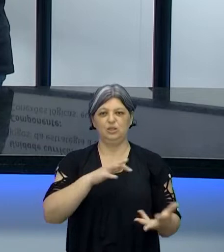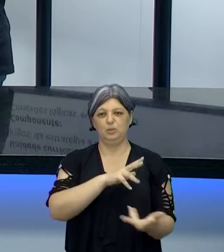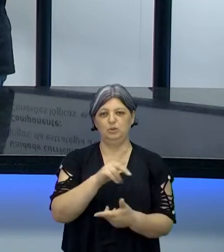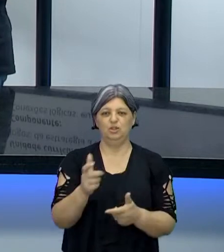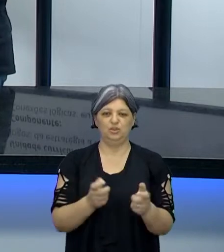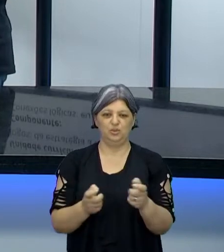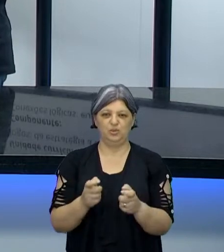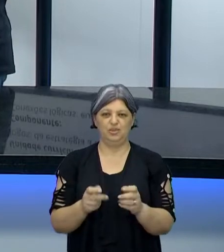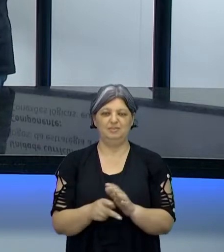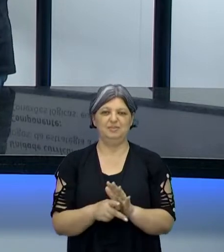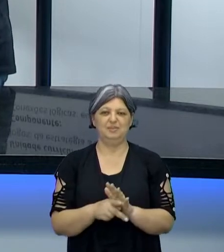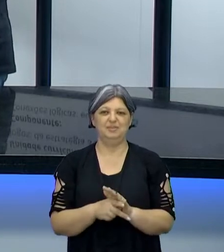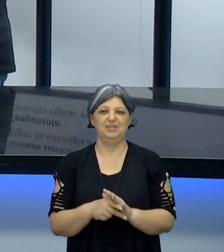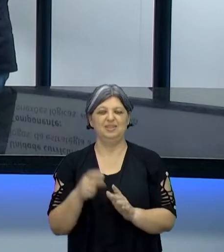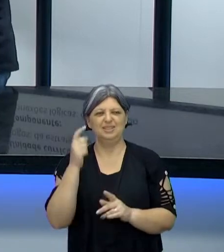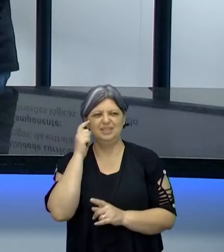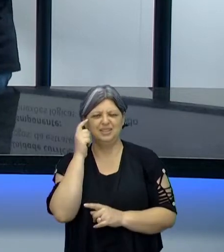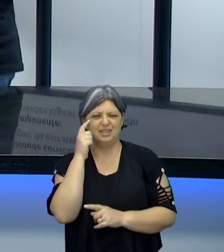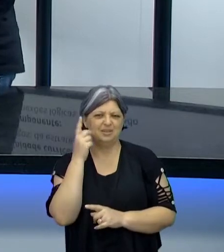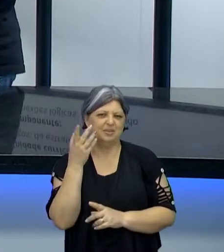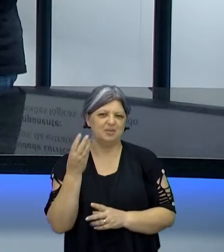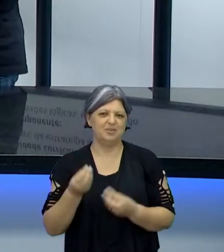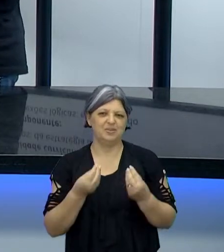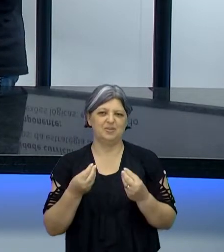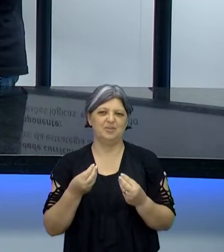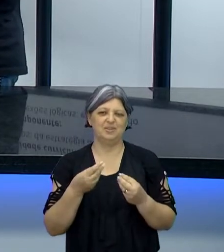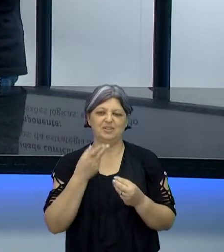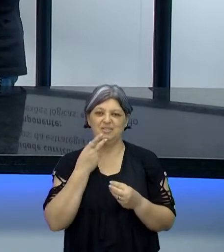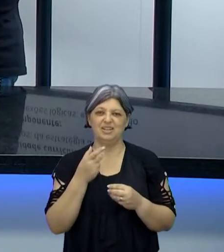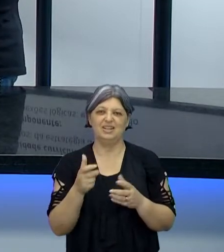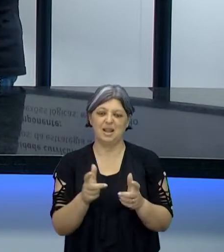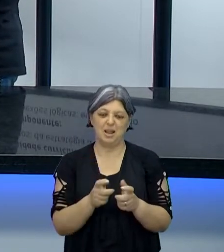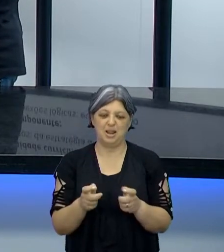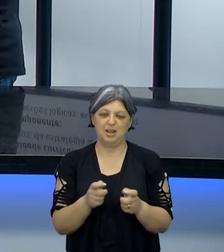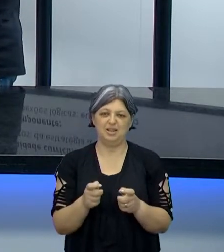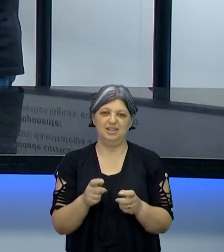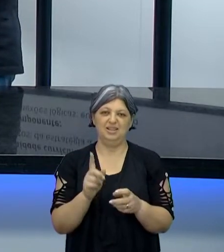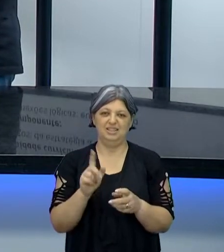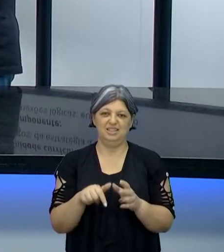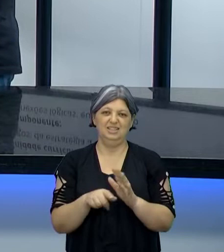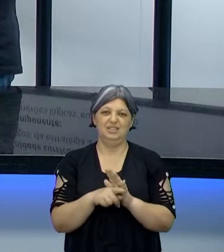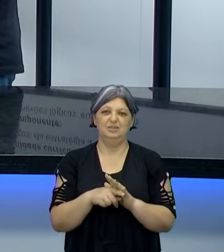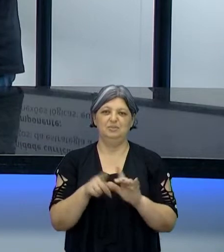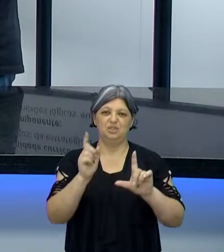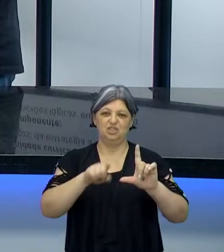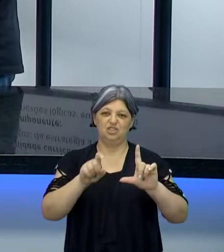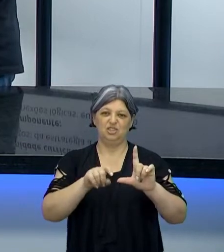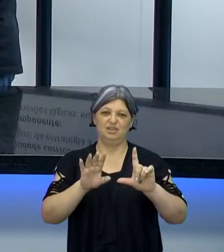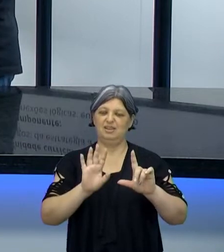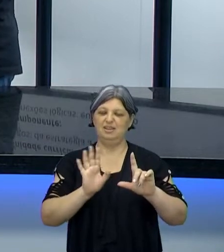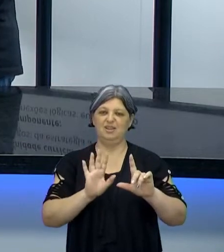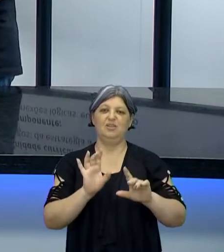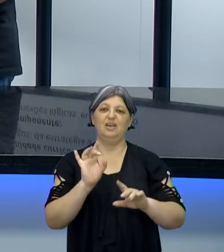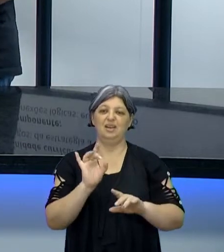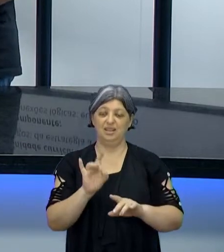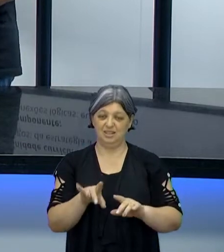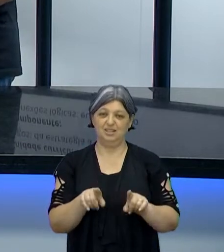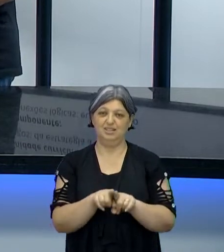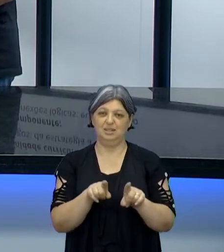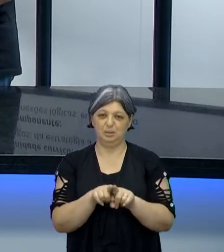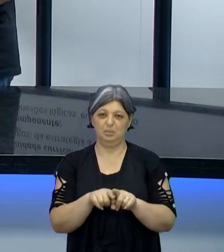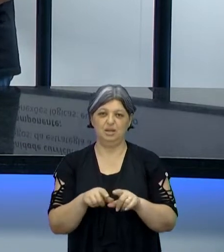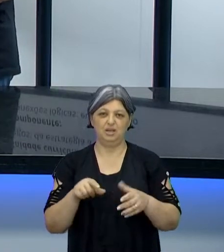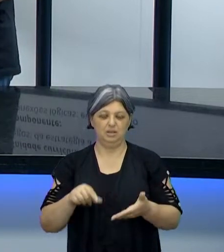do mundo dos games, né? Porque eu fico na cabeça que quando a gente está falando de jogo, a gente está falando só do jogo digital, não é só isso, né? A gente também fala de jogos